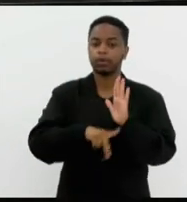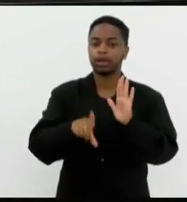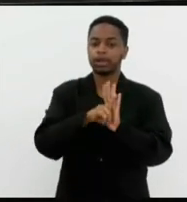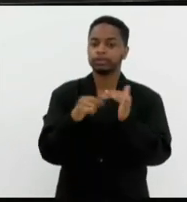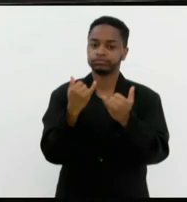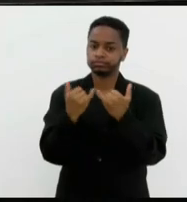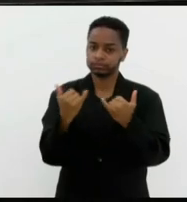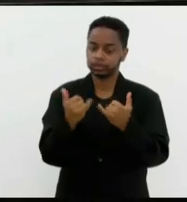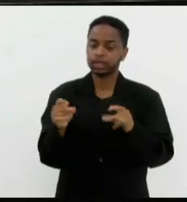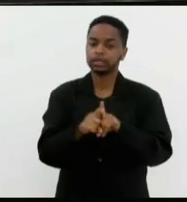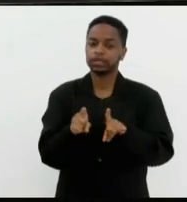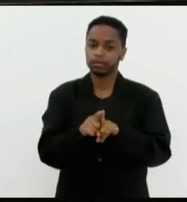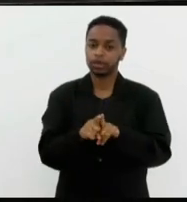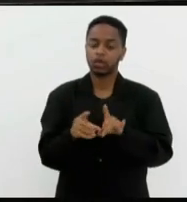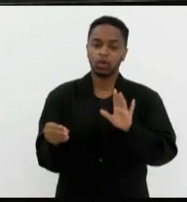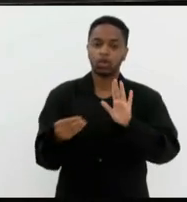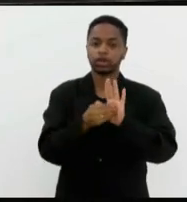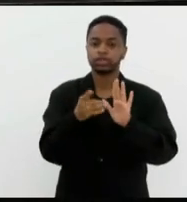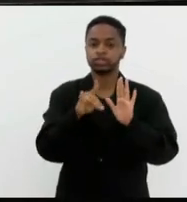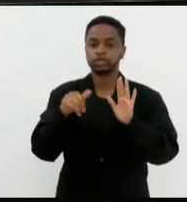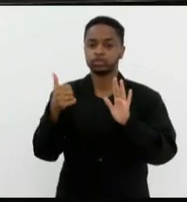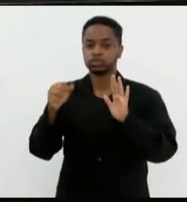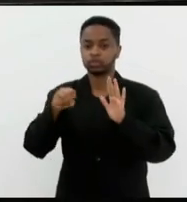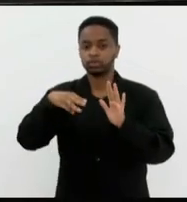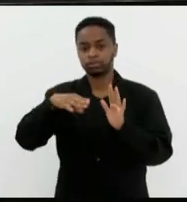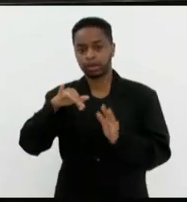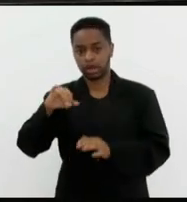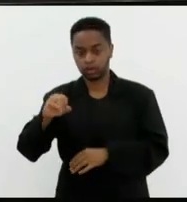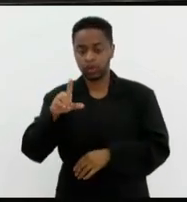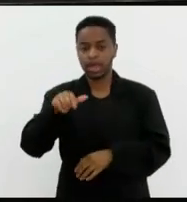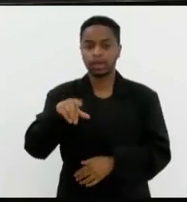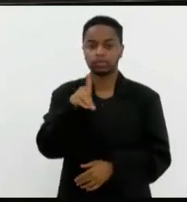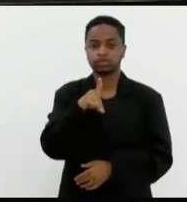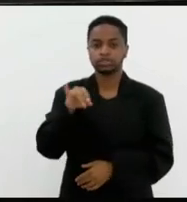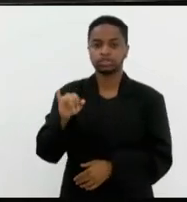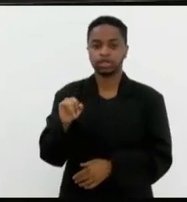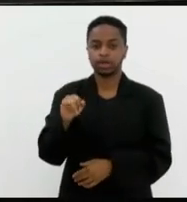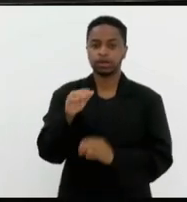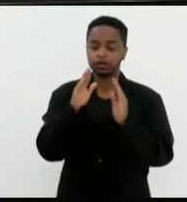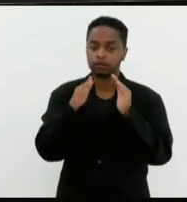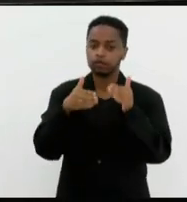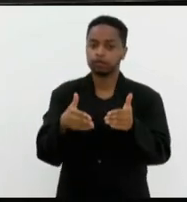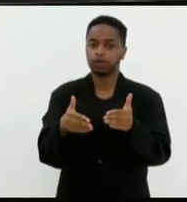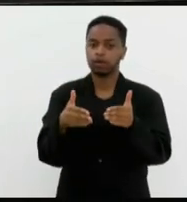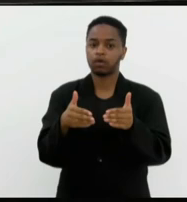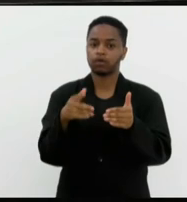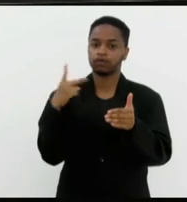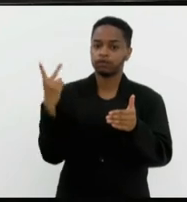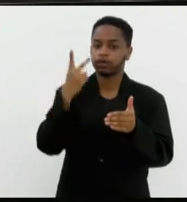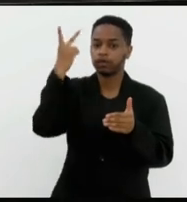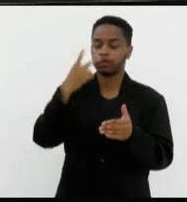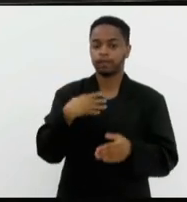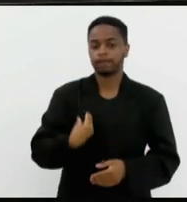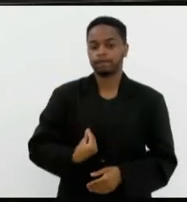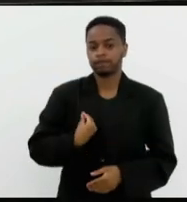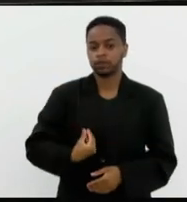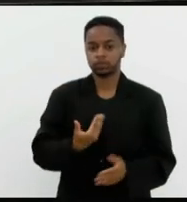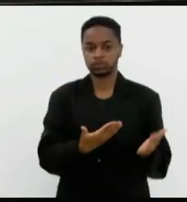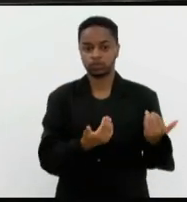que também transforma o dia 18 de maio num dia que transforma, que valoriza a vida do jovem